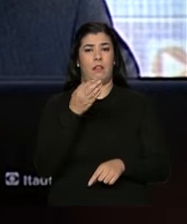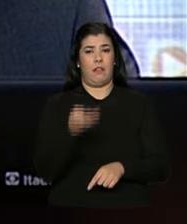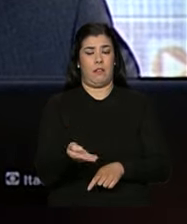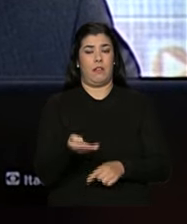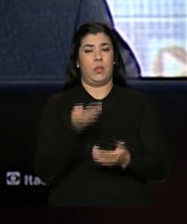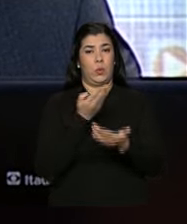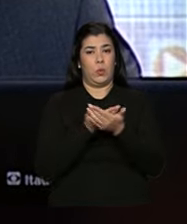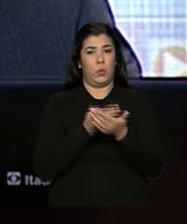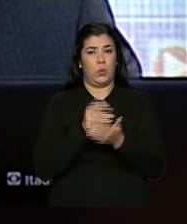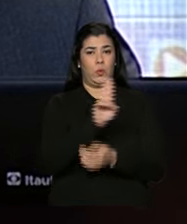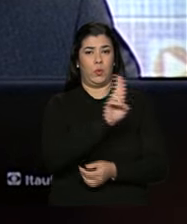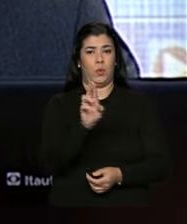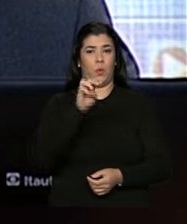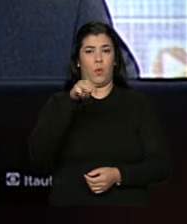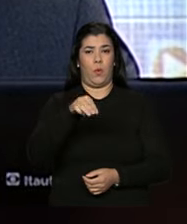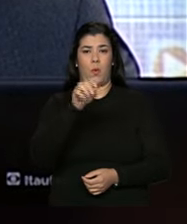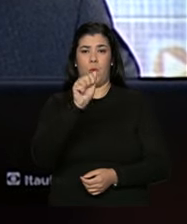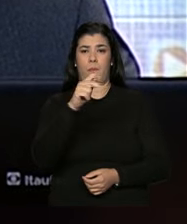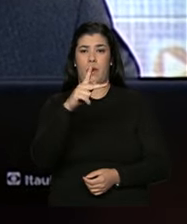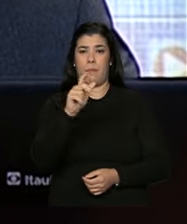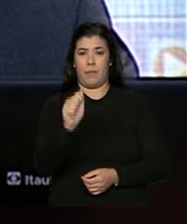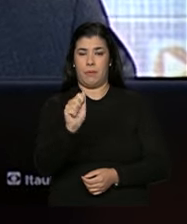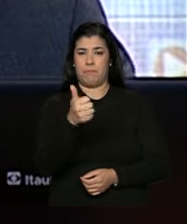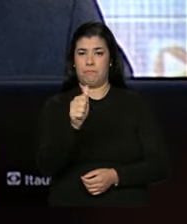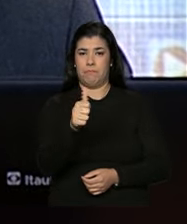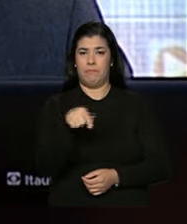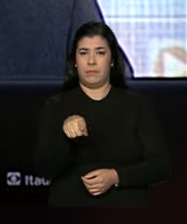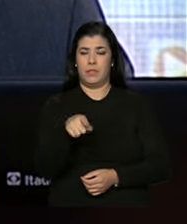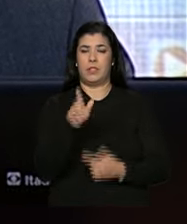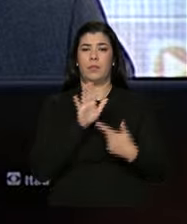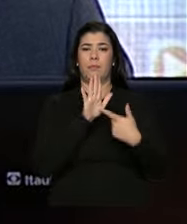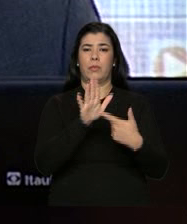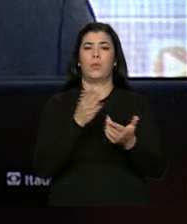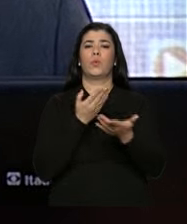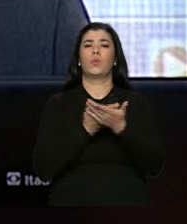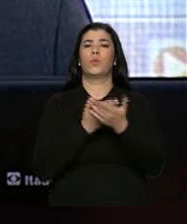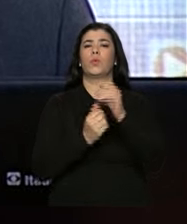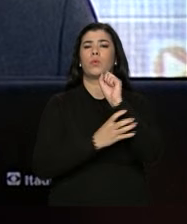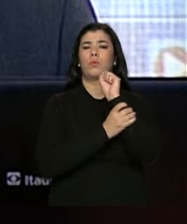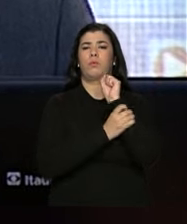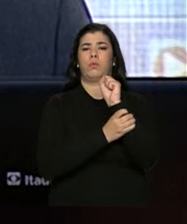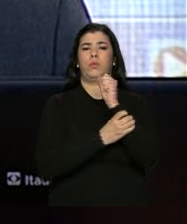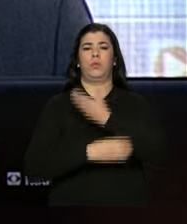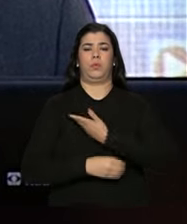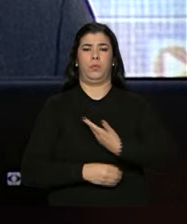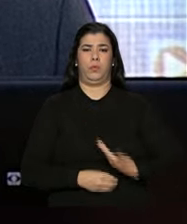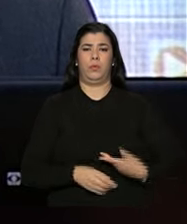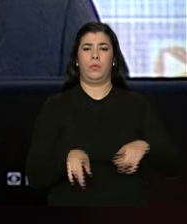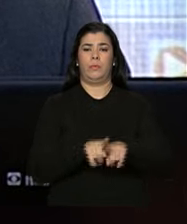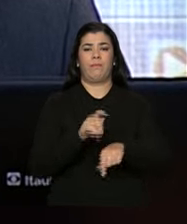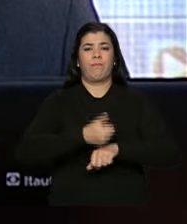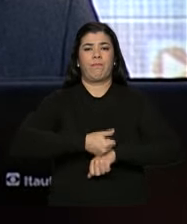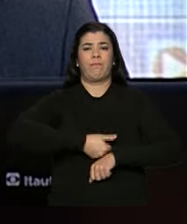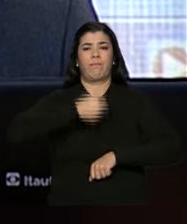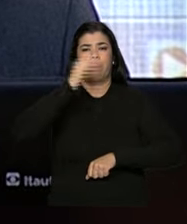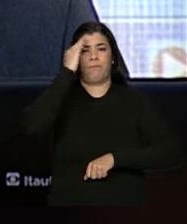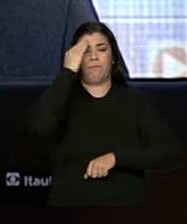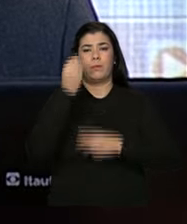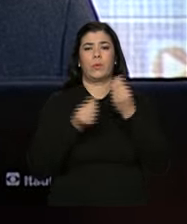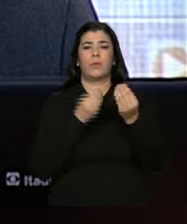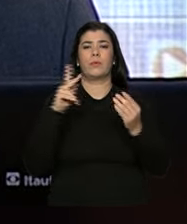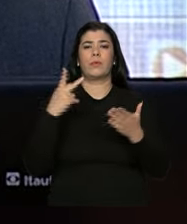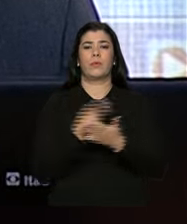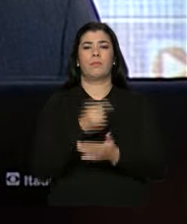traz e aponta a pros estudos de segurança pública, paraas nossa, pro nosso melhor entendimento da